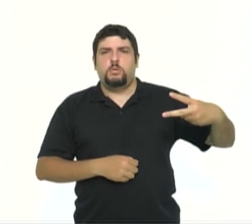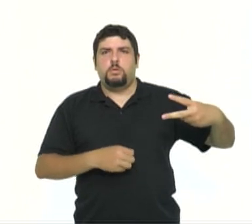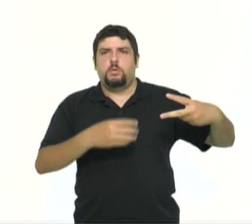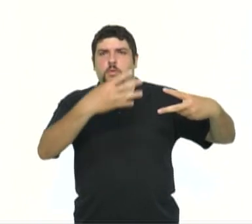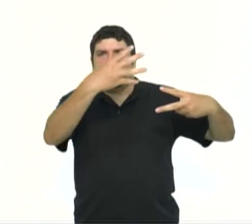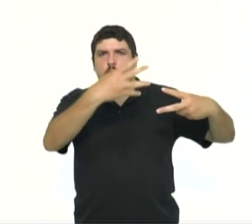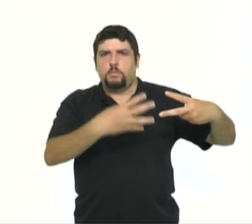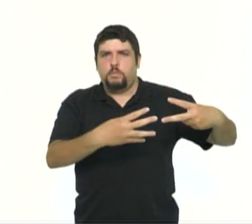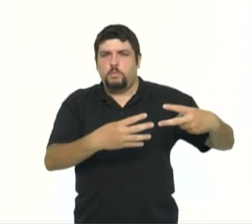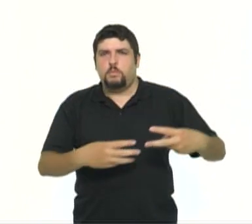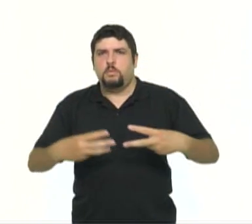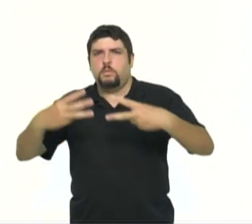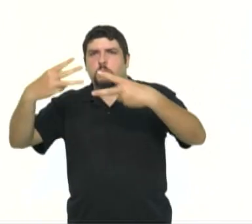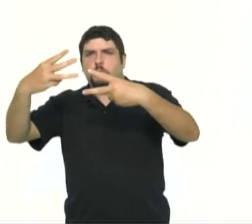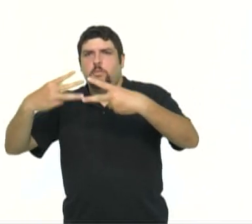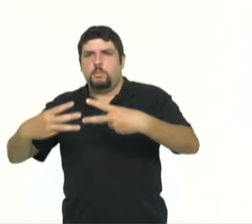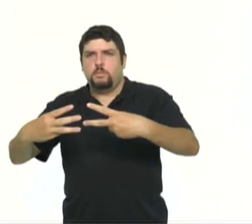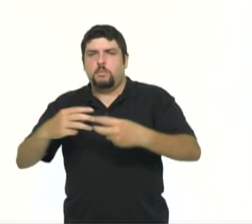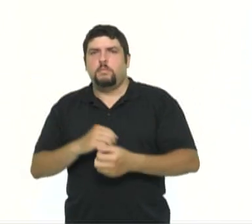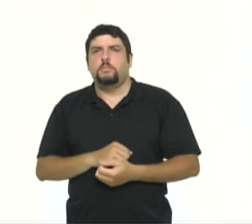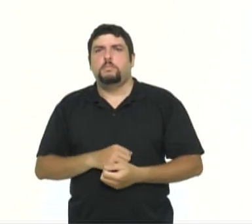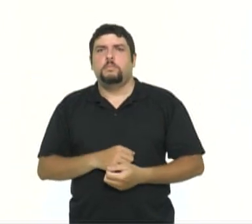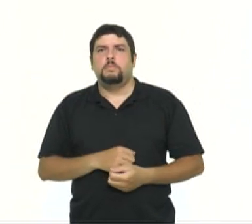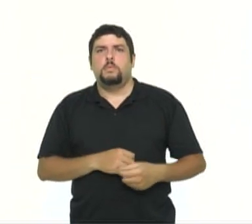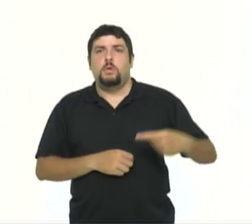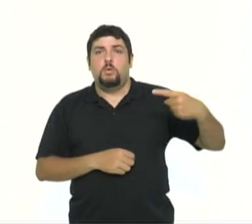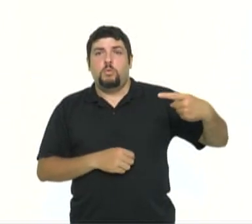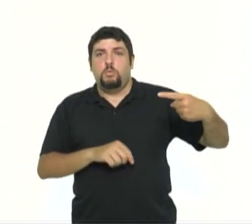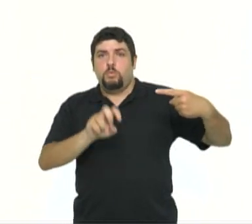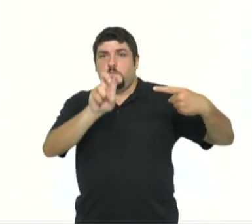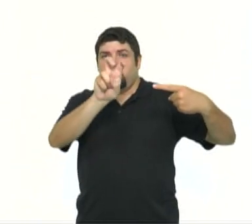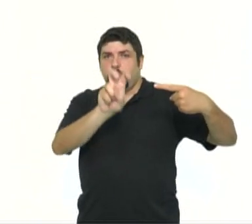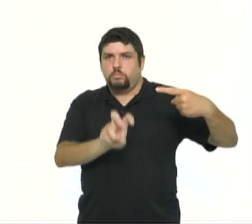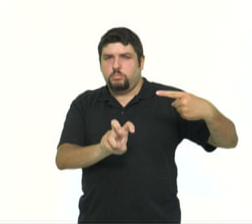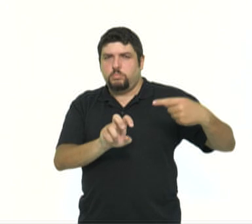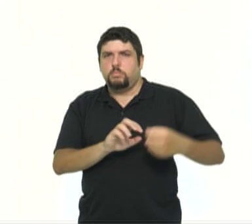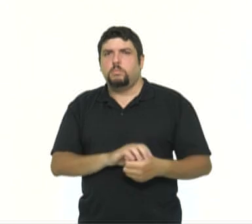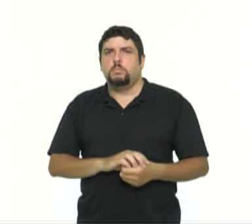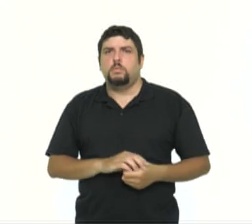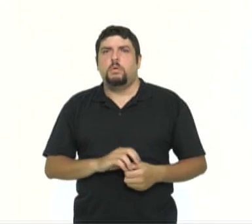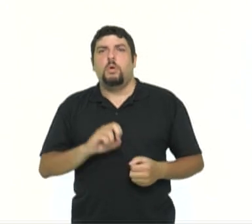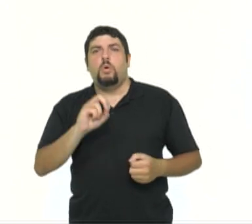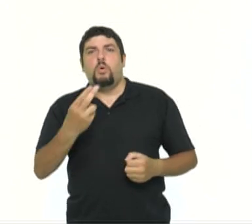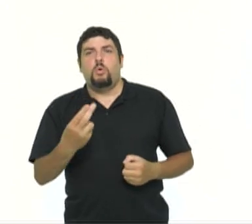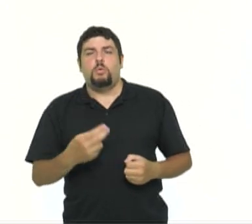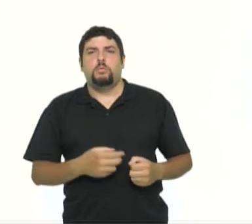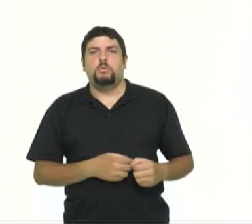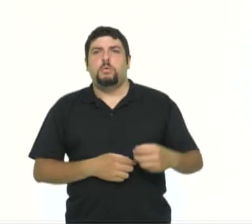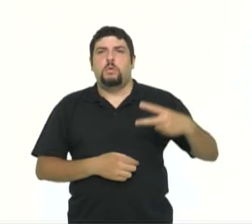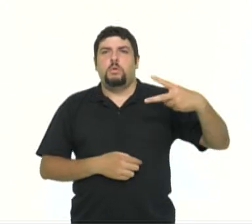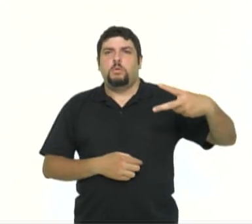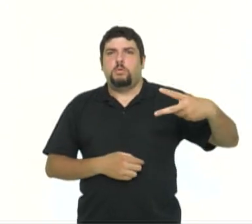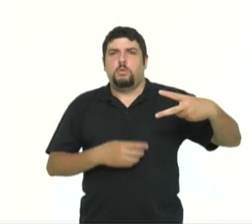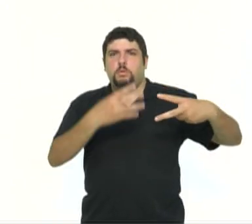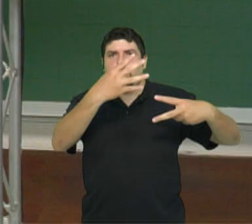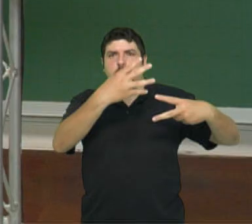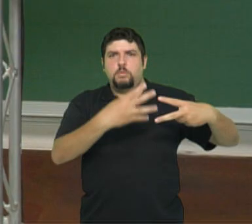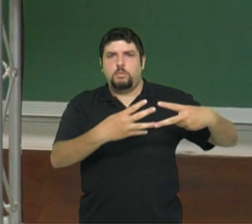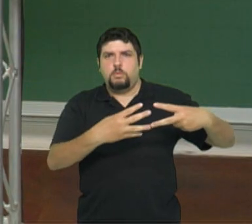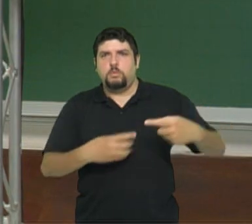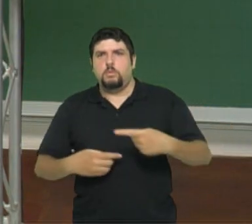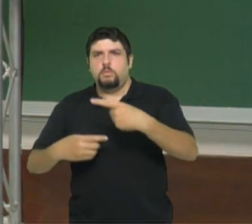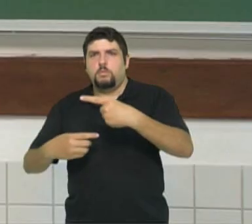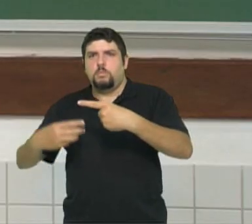2 tercetos? De apenas um quinteto? Ou de 2 quartetos e um